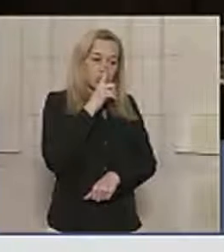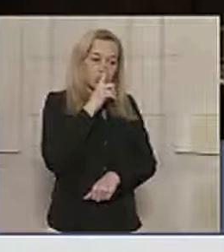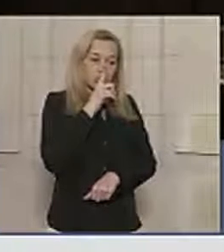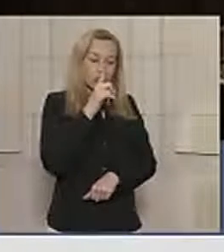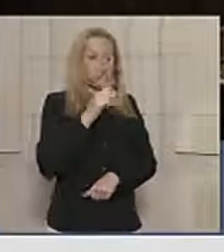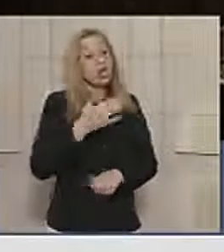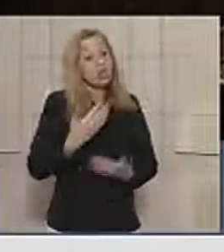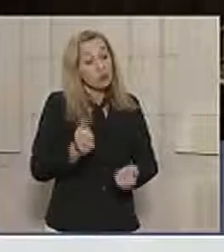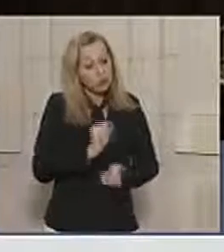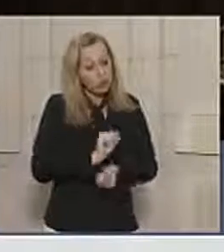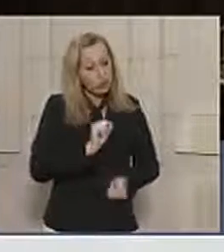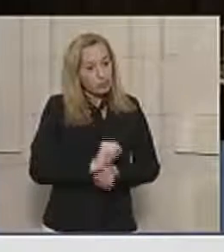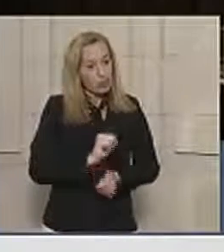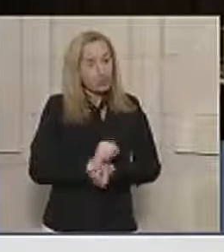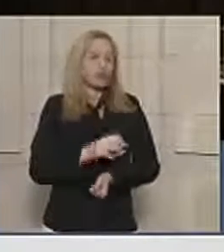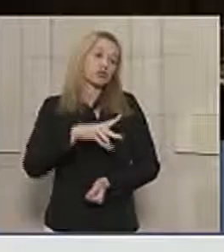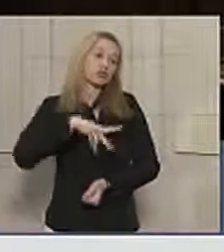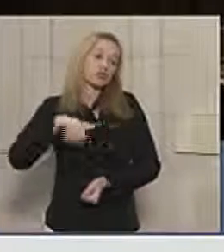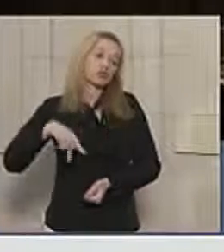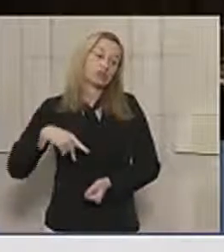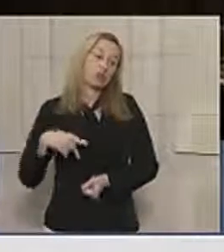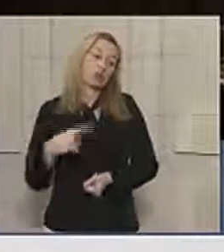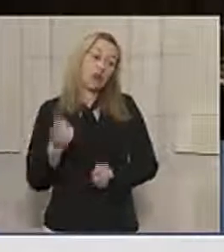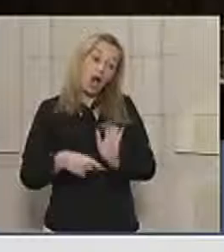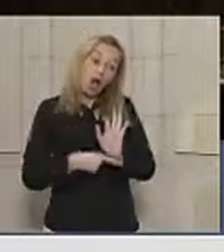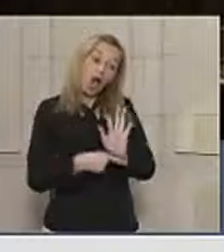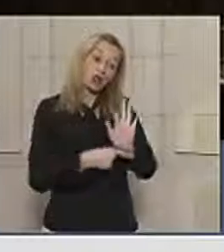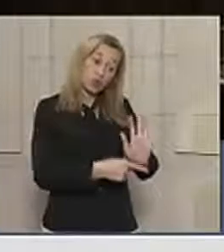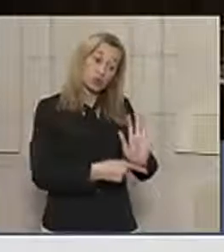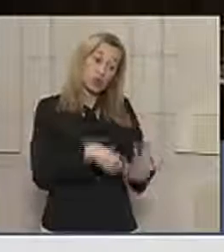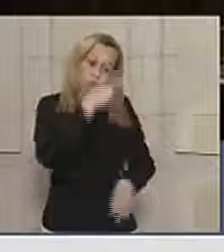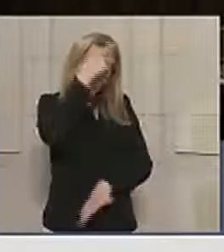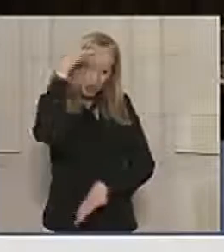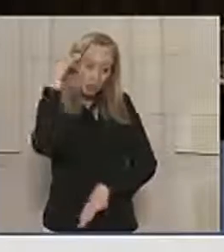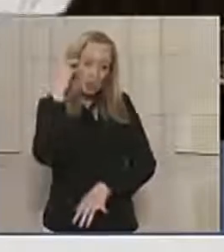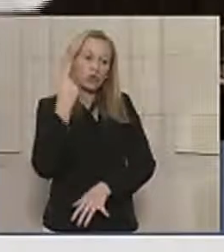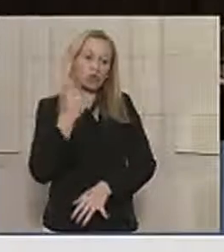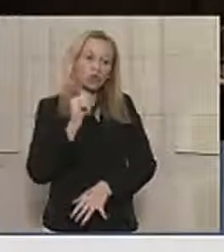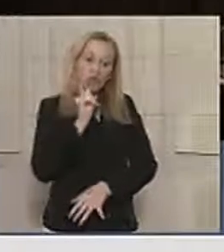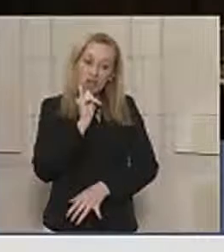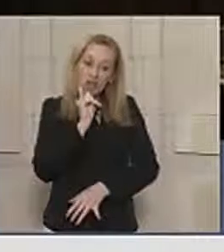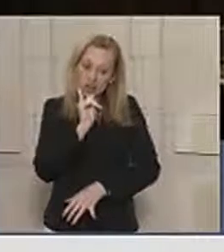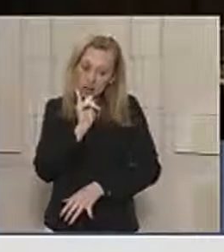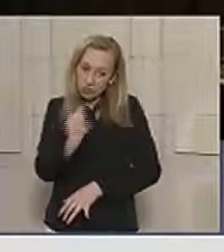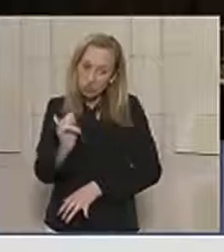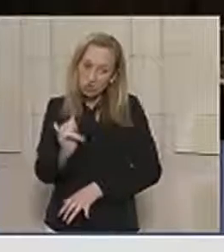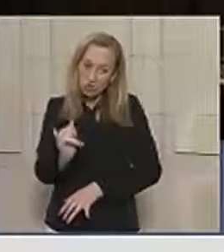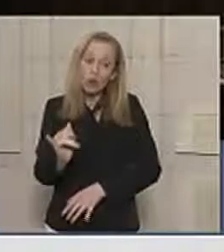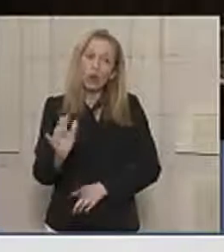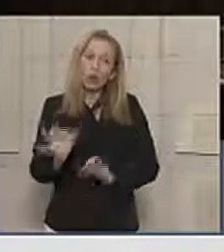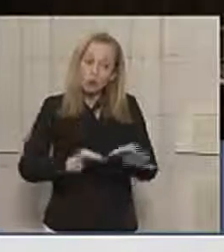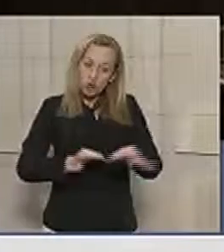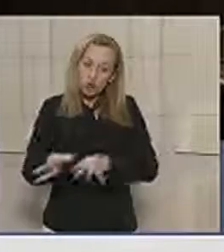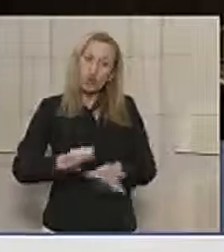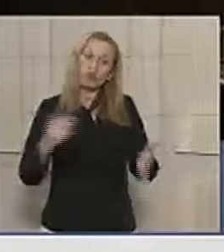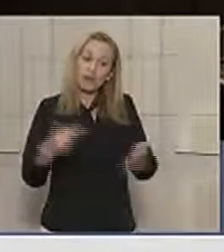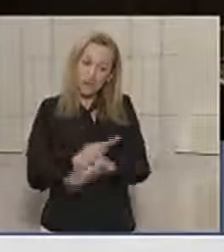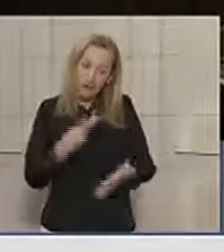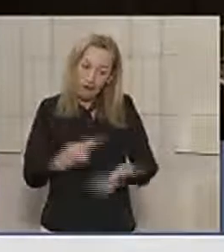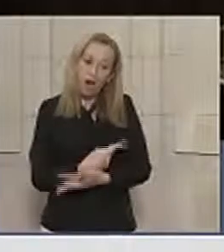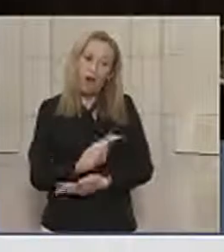esse servidor que teve coragem de denunciar o projeto, que teve coragem de, ao